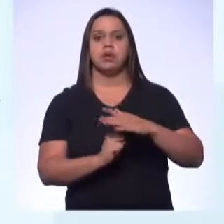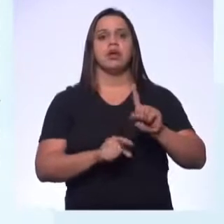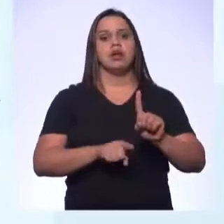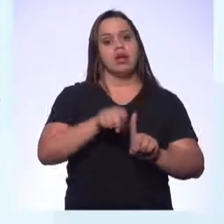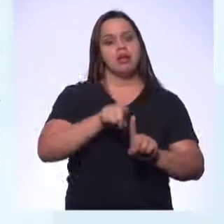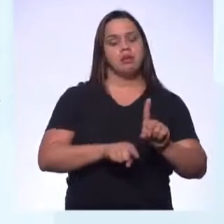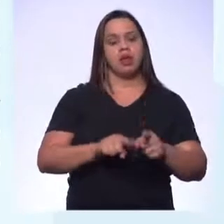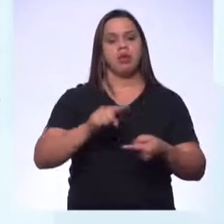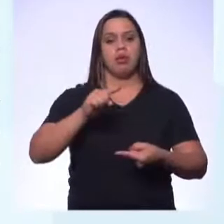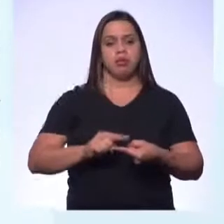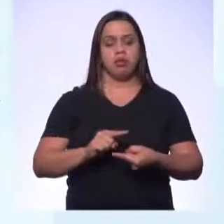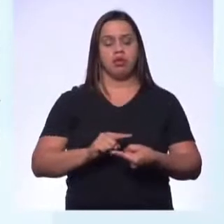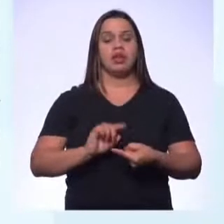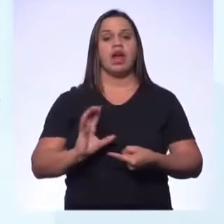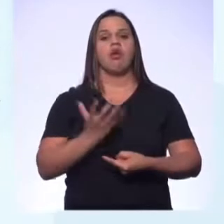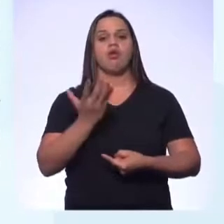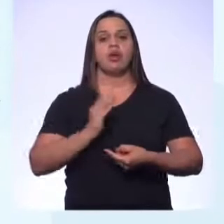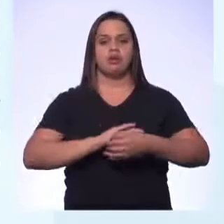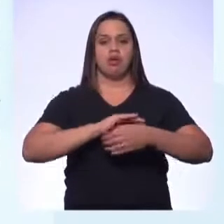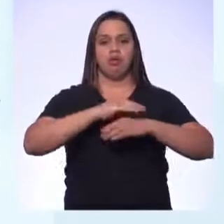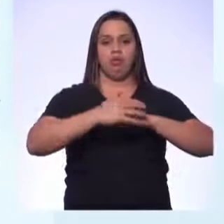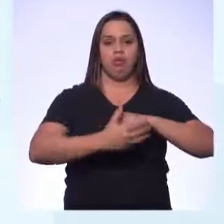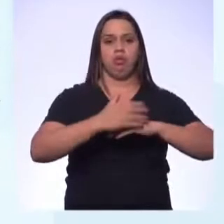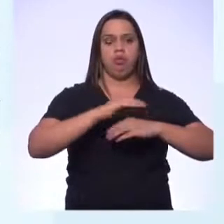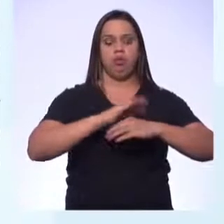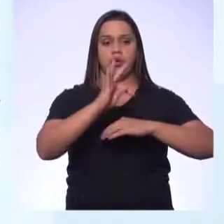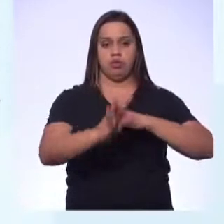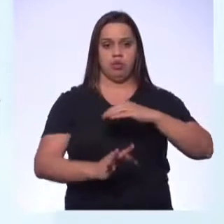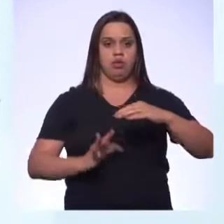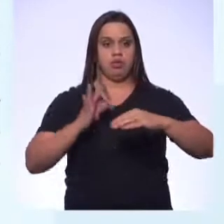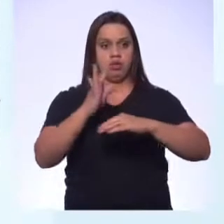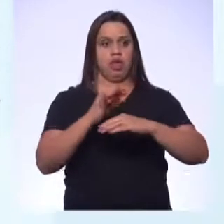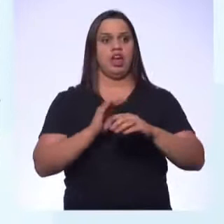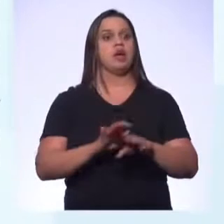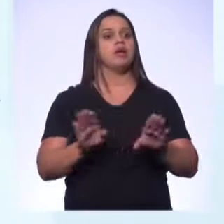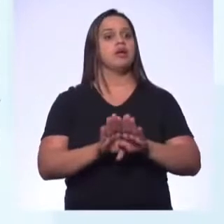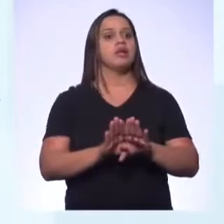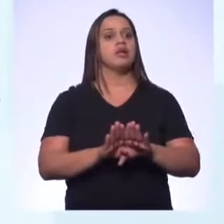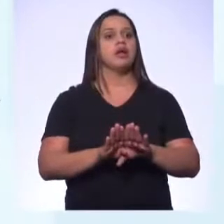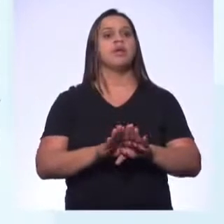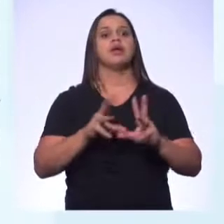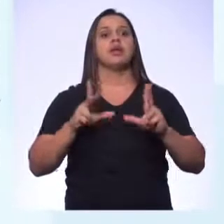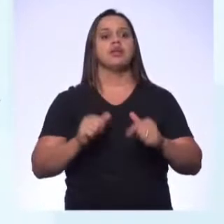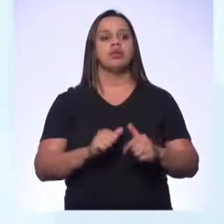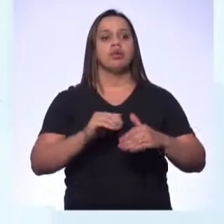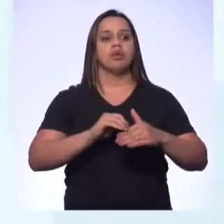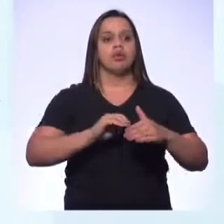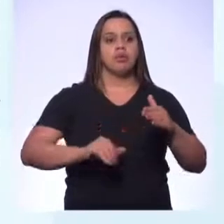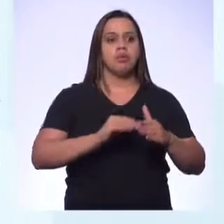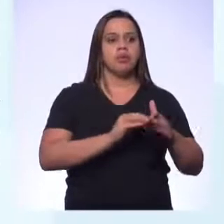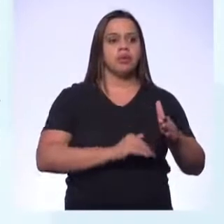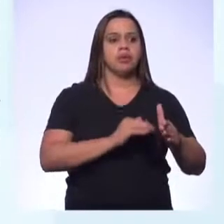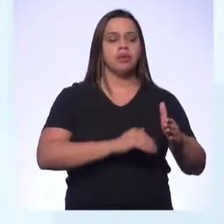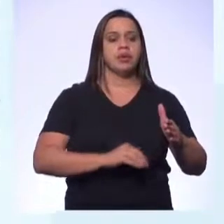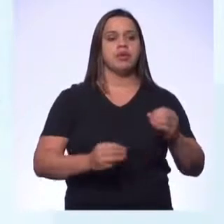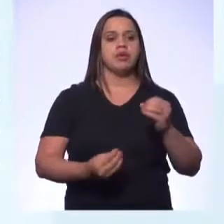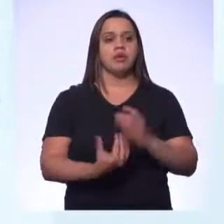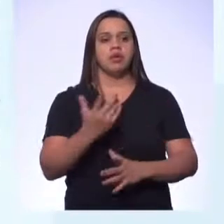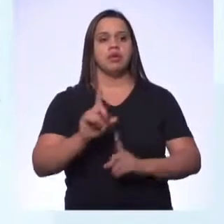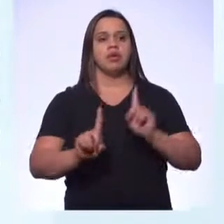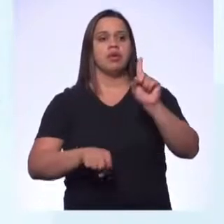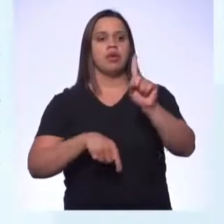dá-se na superfície terrestre. A desagregação de rochas ou processos químicos acumulativos leva à formação de